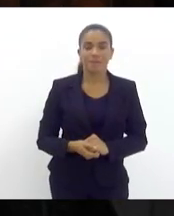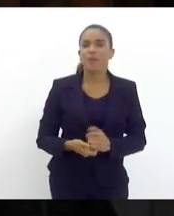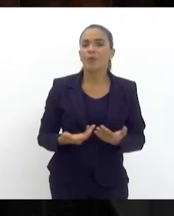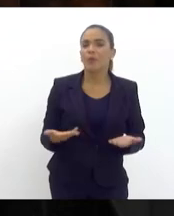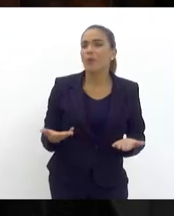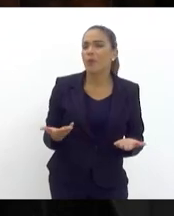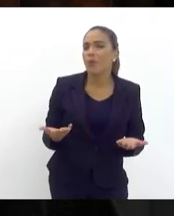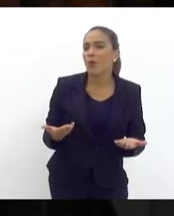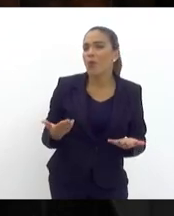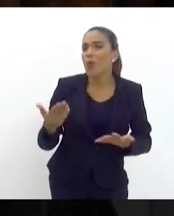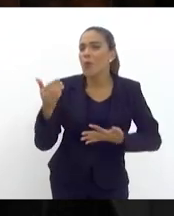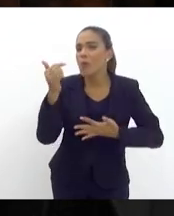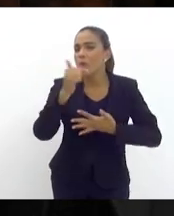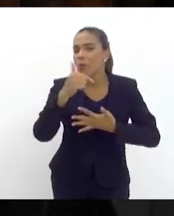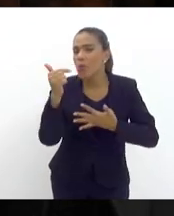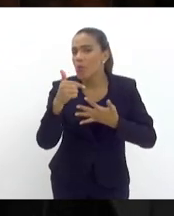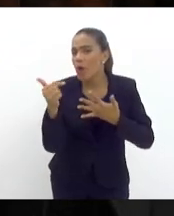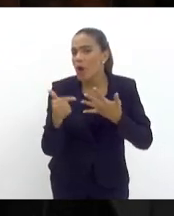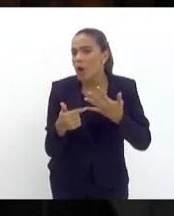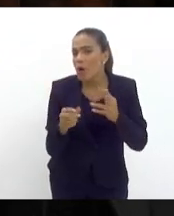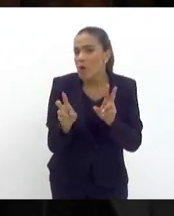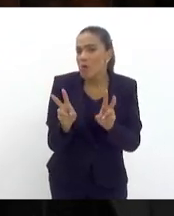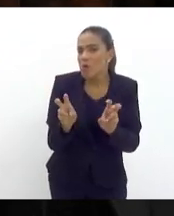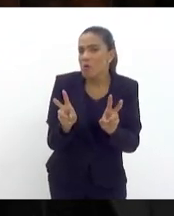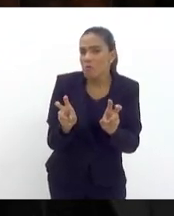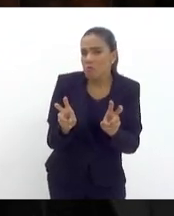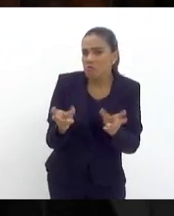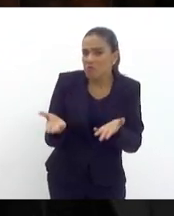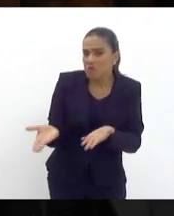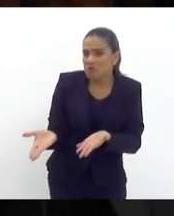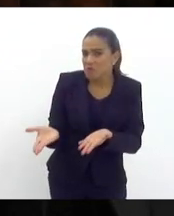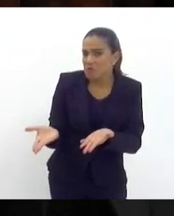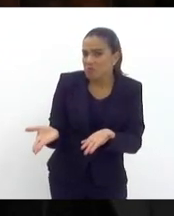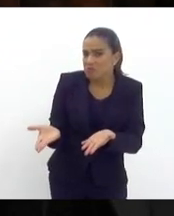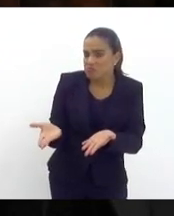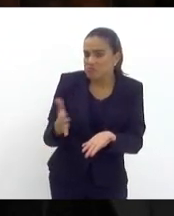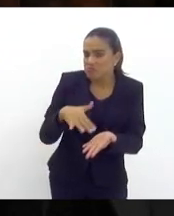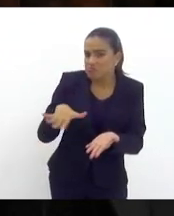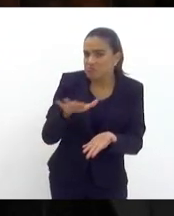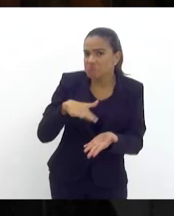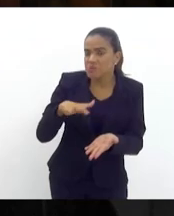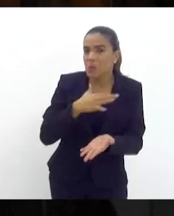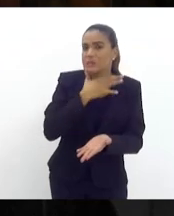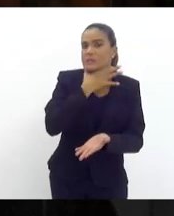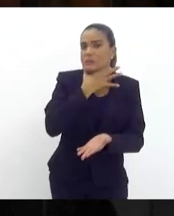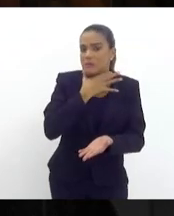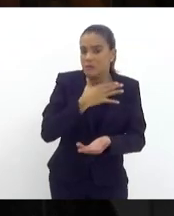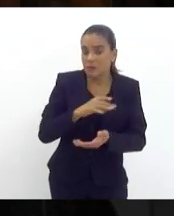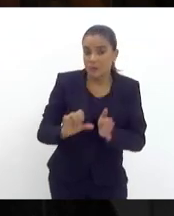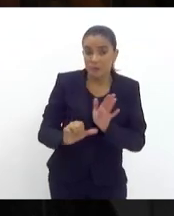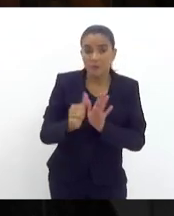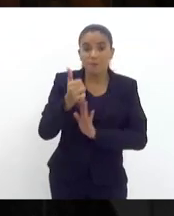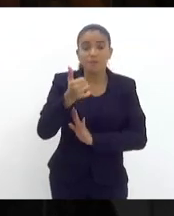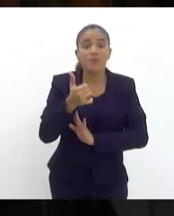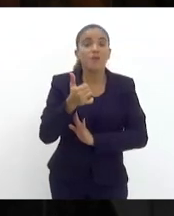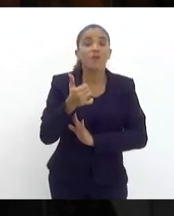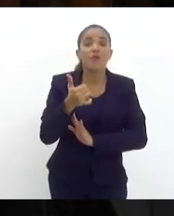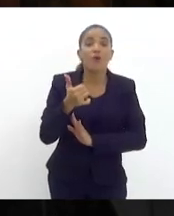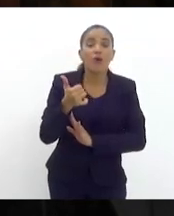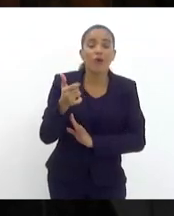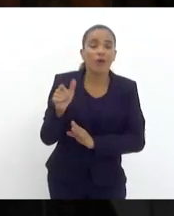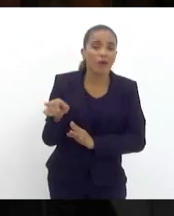quais são os grandes motivos senhores senhor presidente primeiro foi a